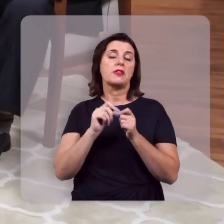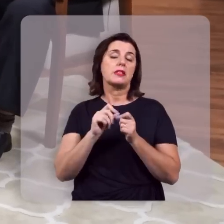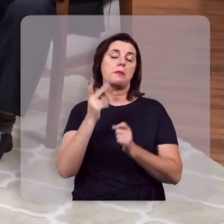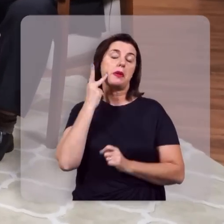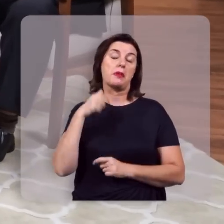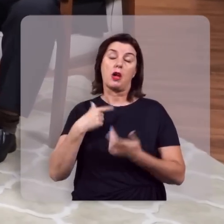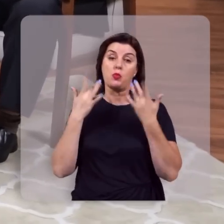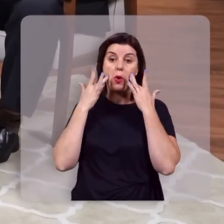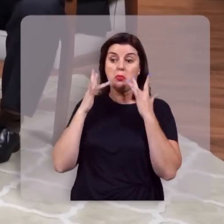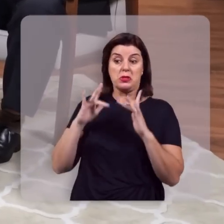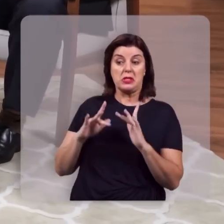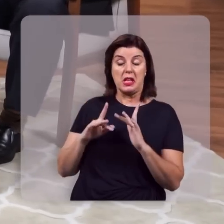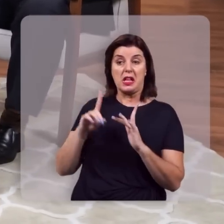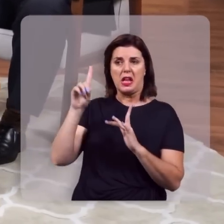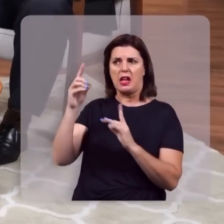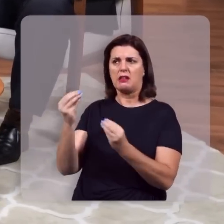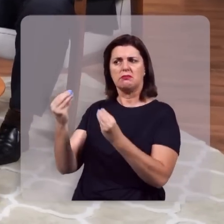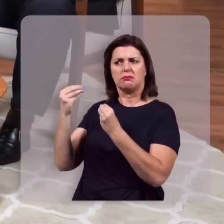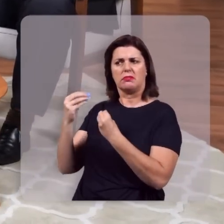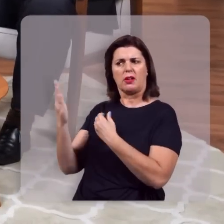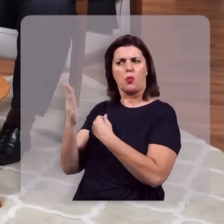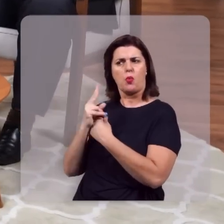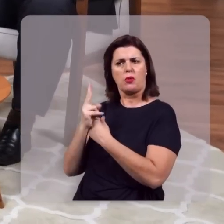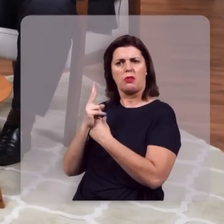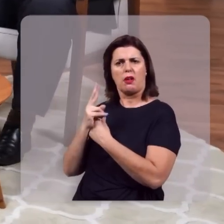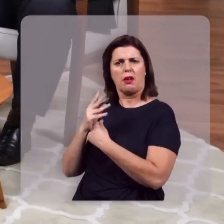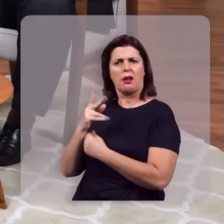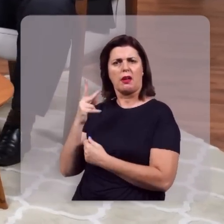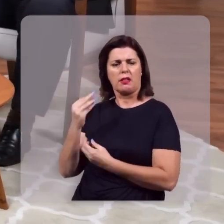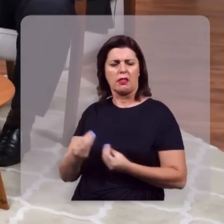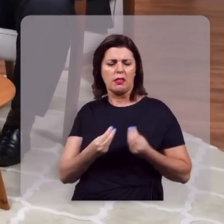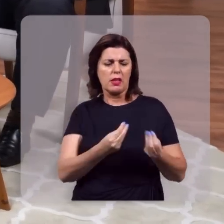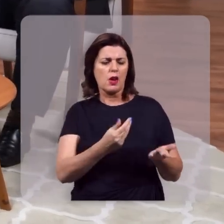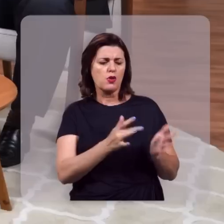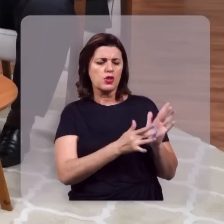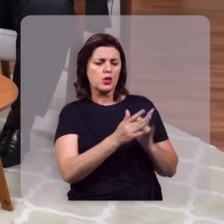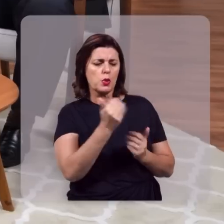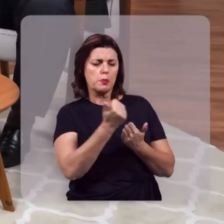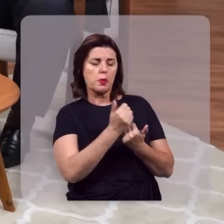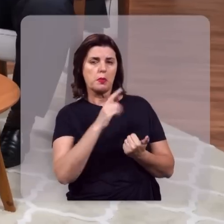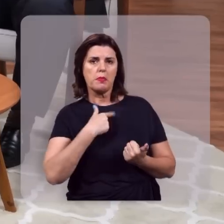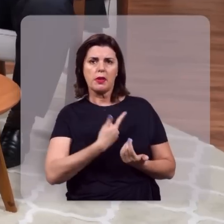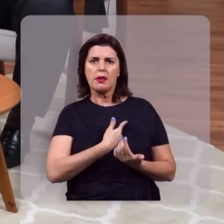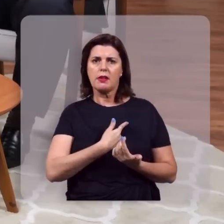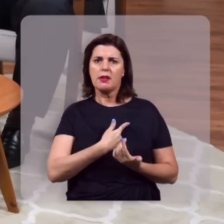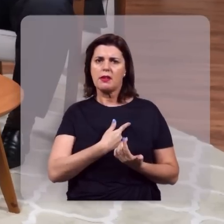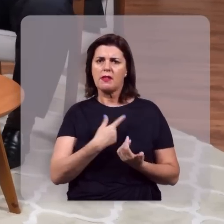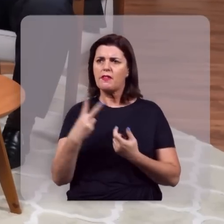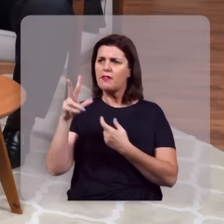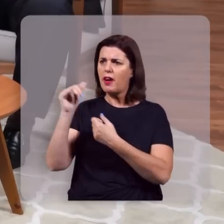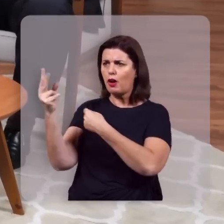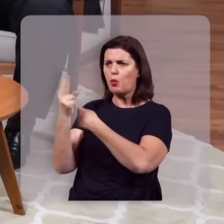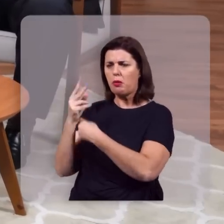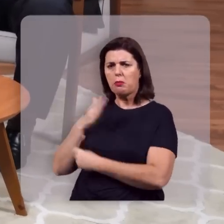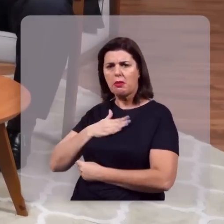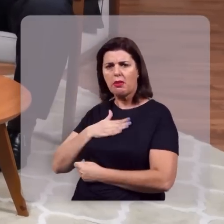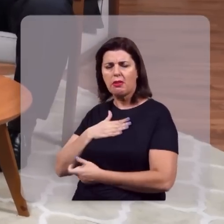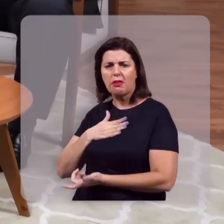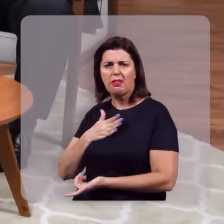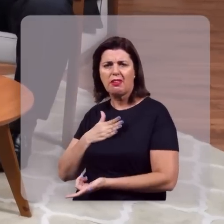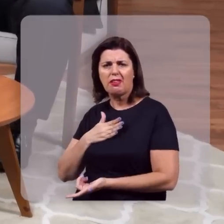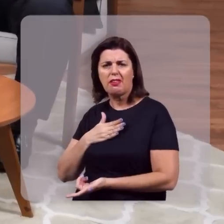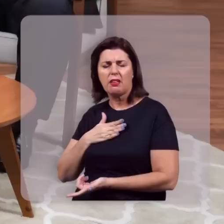eu não sei o que é. Mas se ele deu Cristo por mim, ele vai cuidar de mim. Todos ficaram